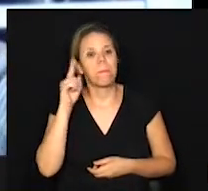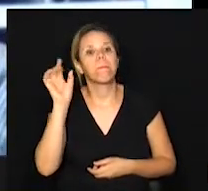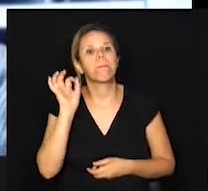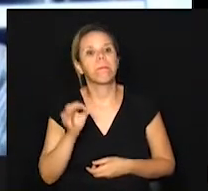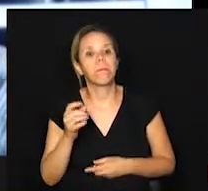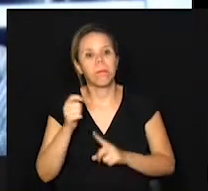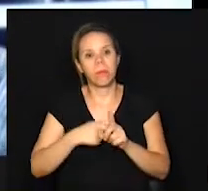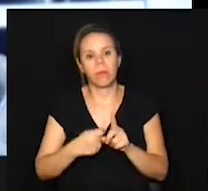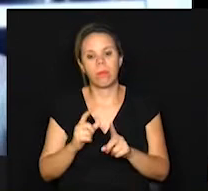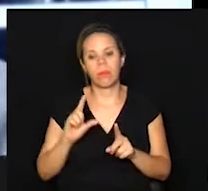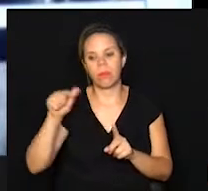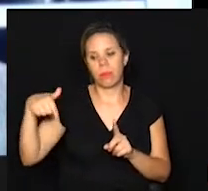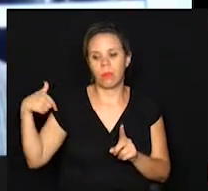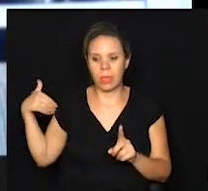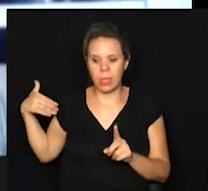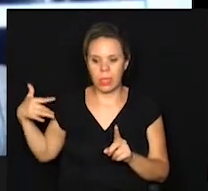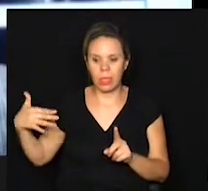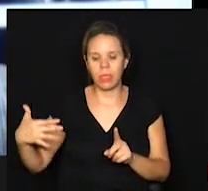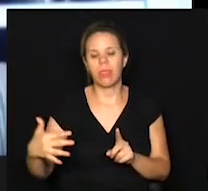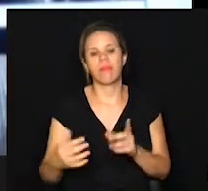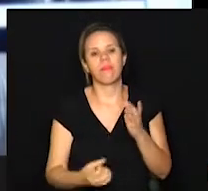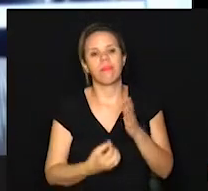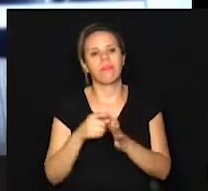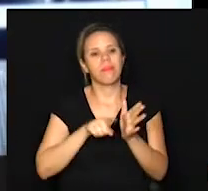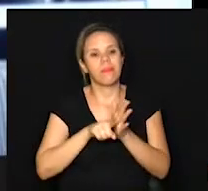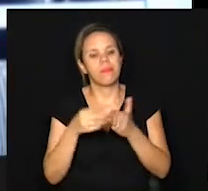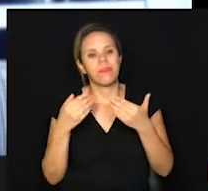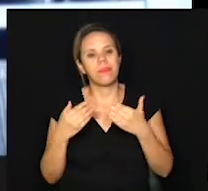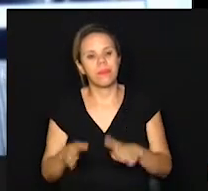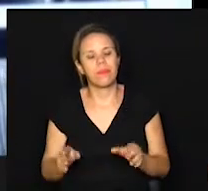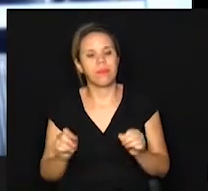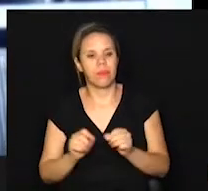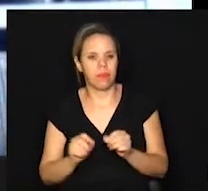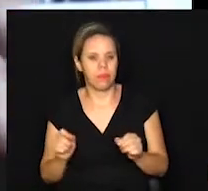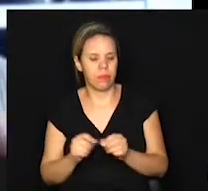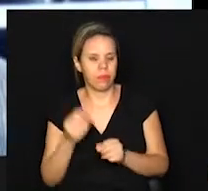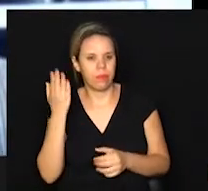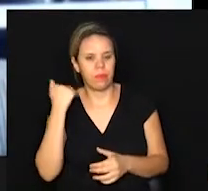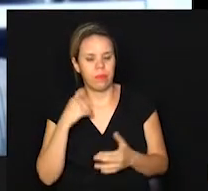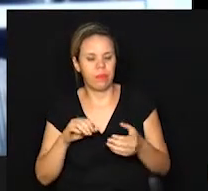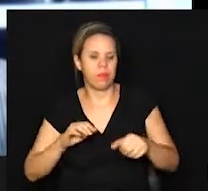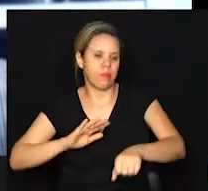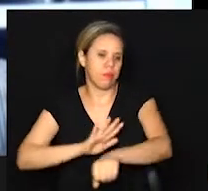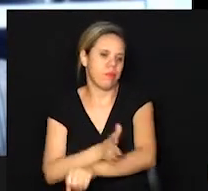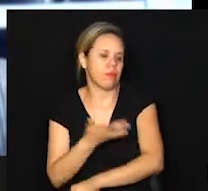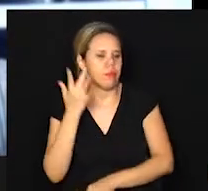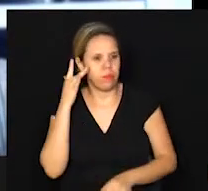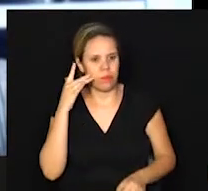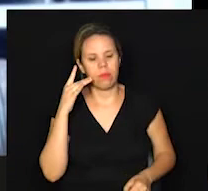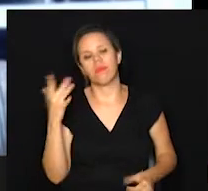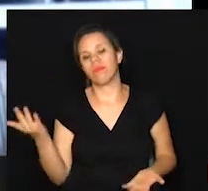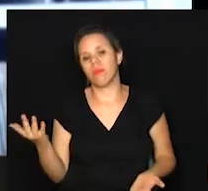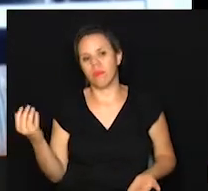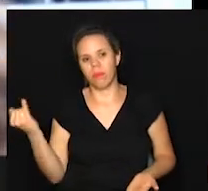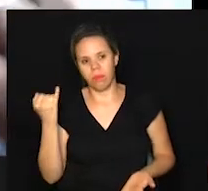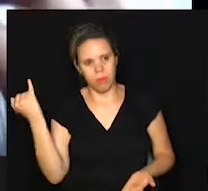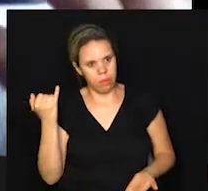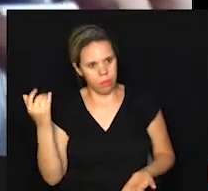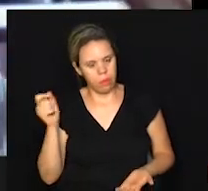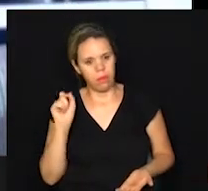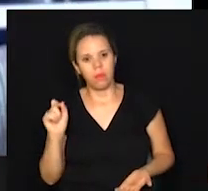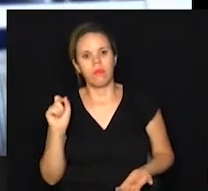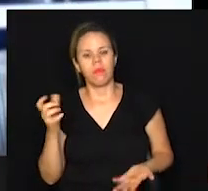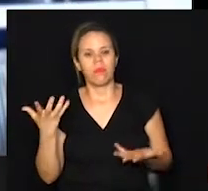um mês depois que a sindicância foi aberta, eu imaginaria que seria importante para quem